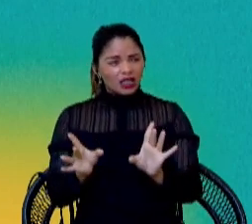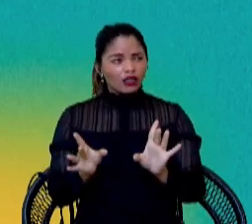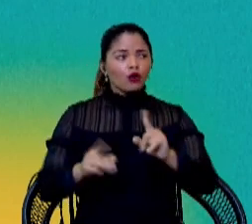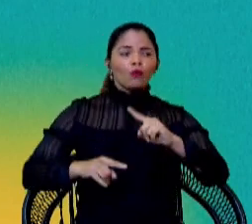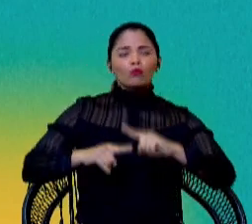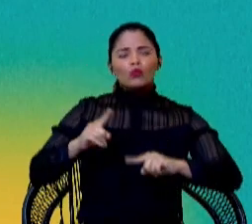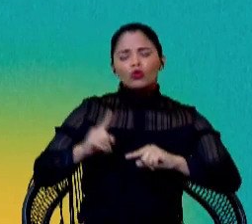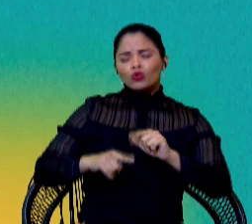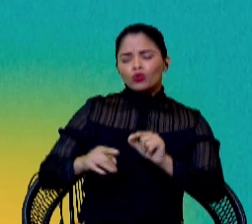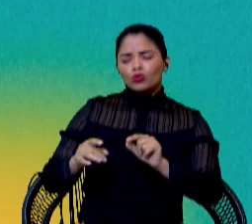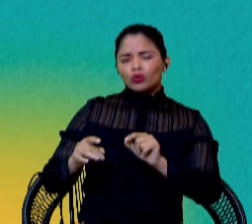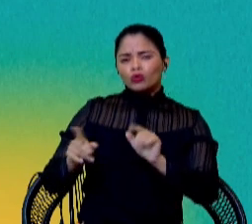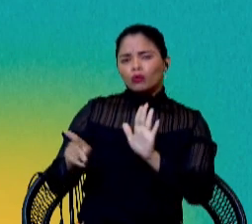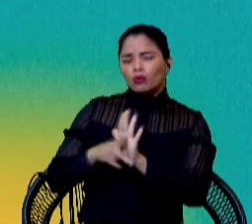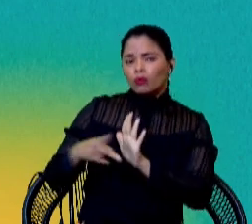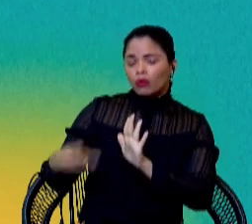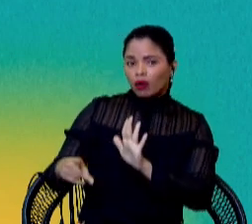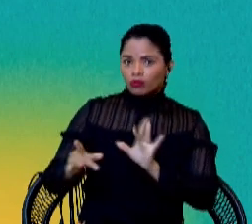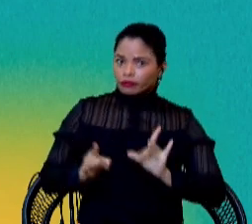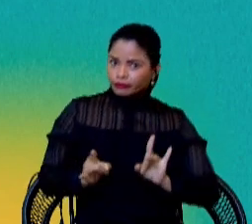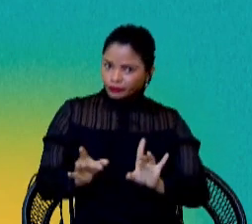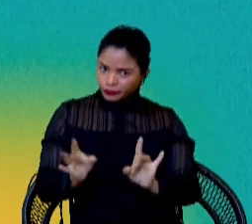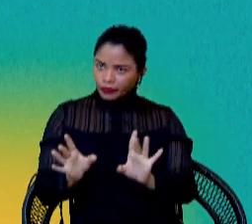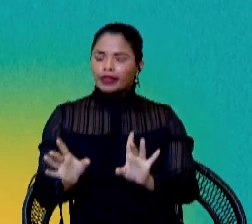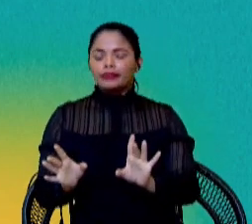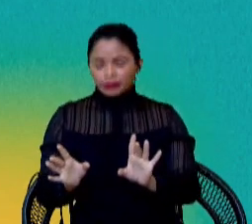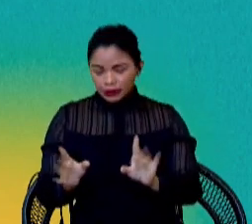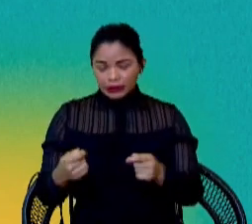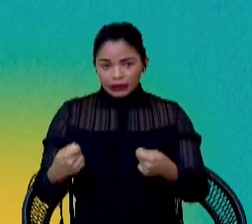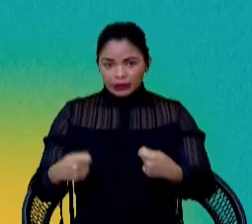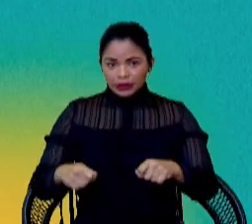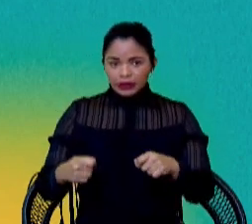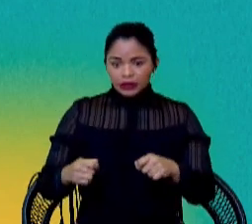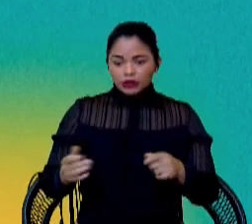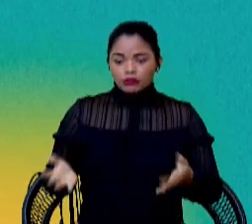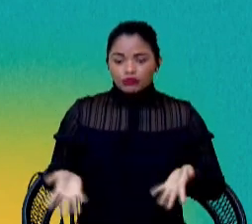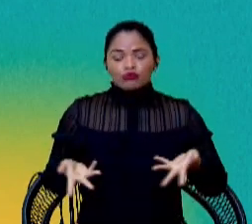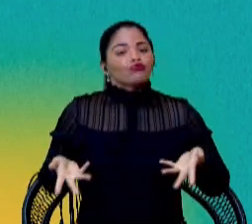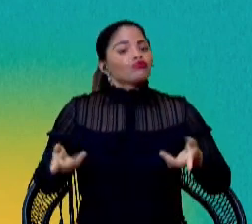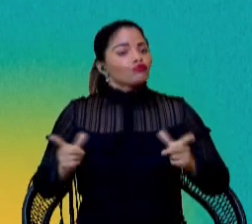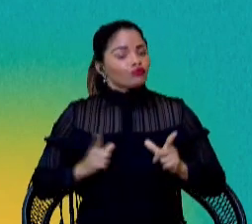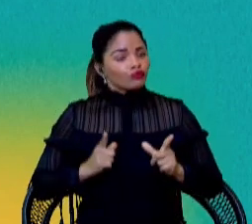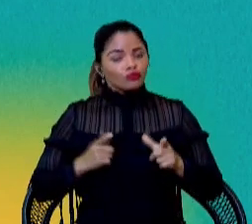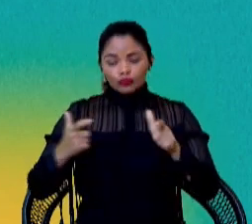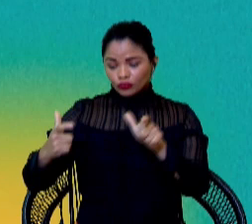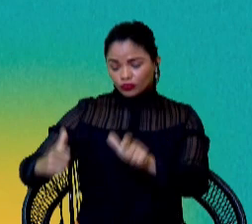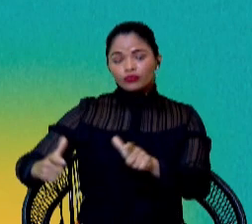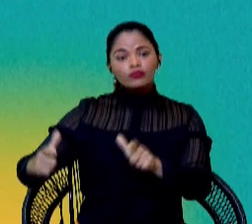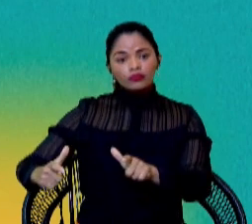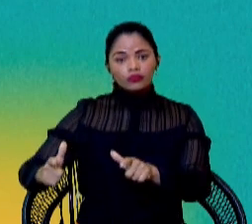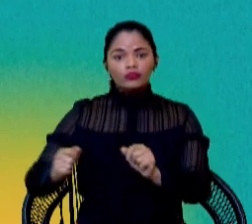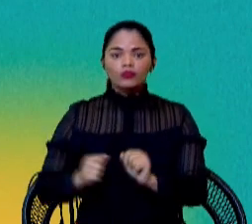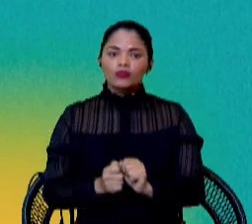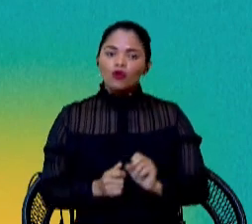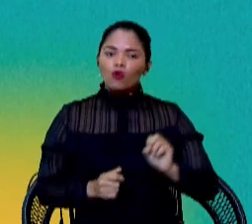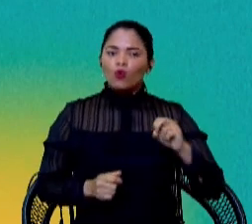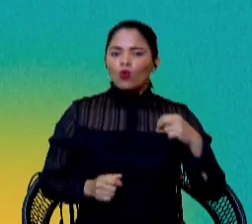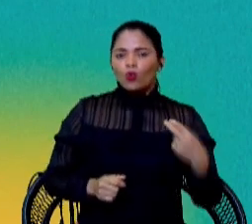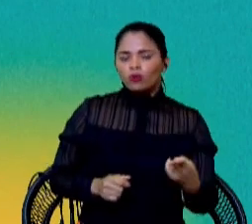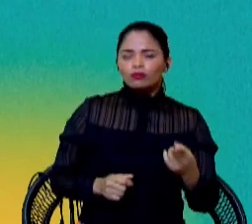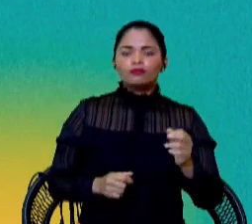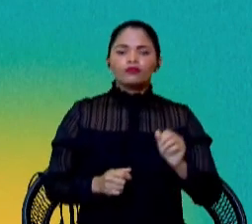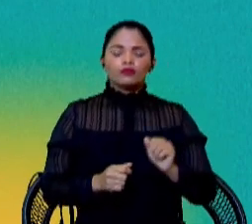produto específico, eu preciso que esse produto venda mais, essa linha venda mais, essa linha venda mais em uma região específica, ou ela